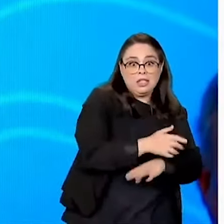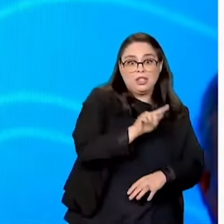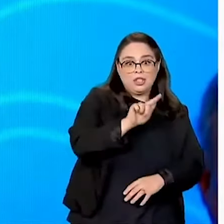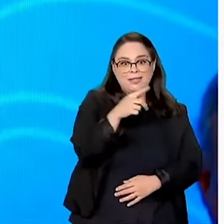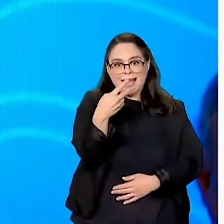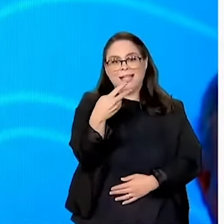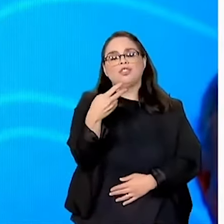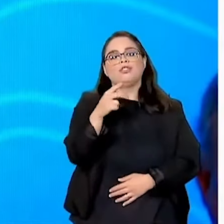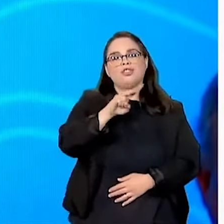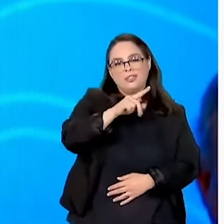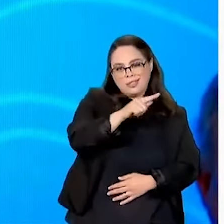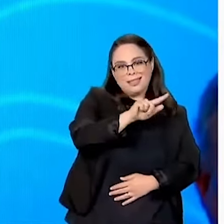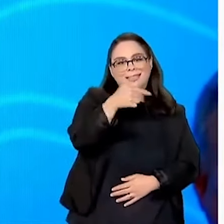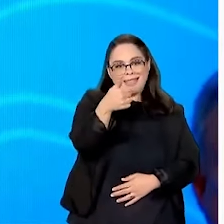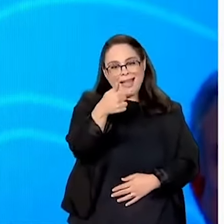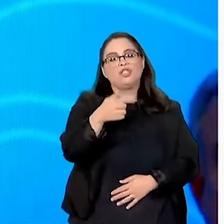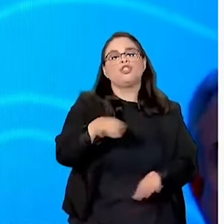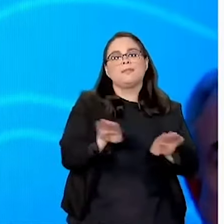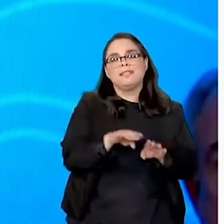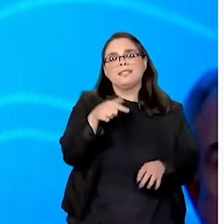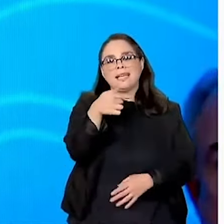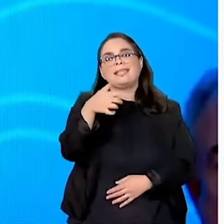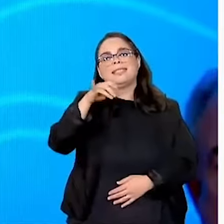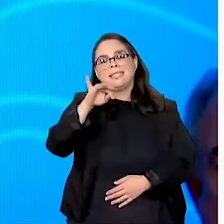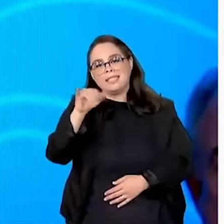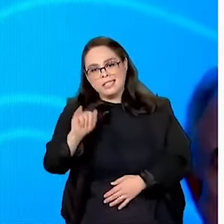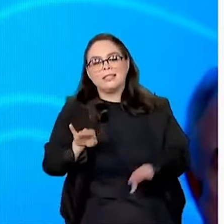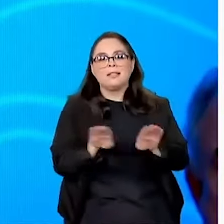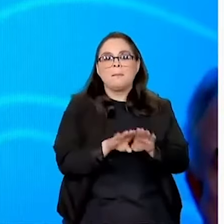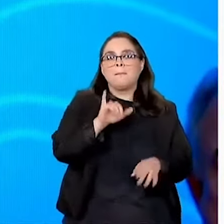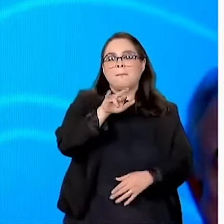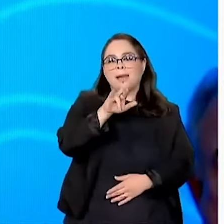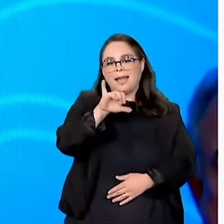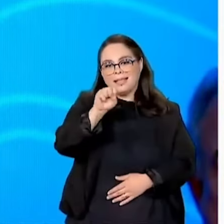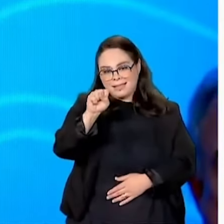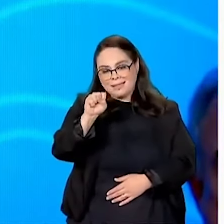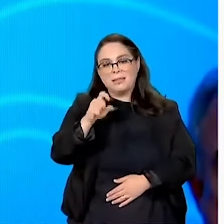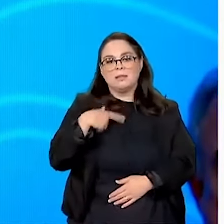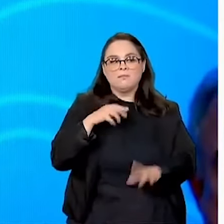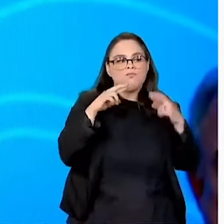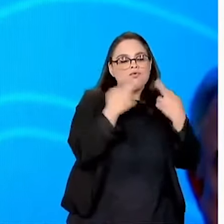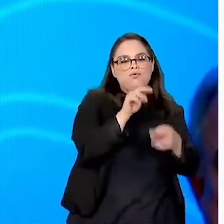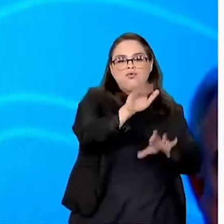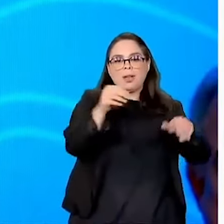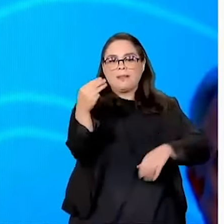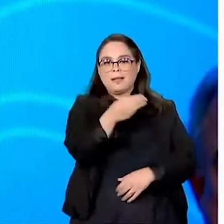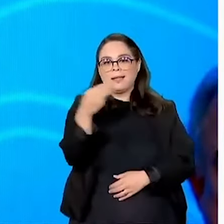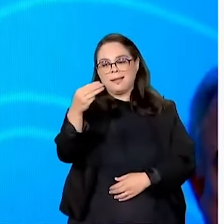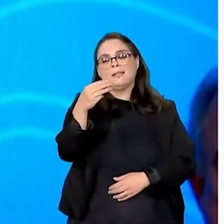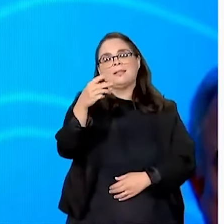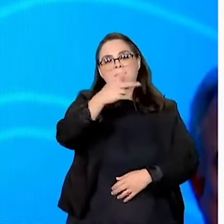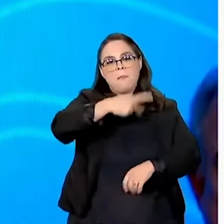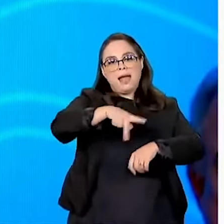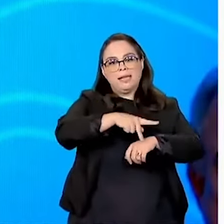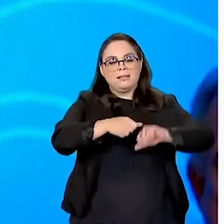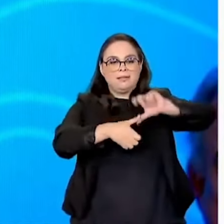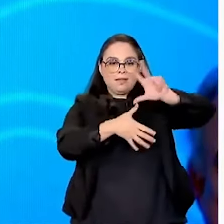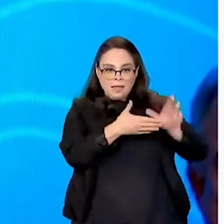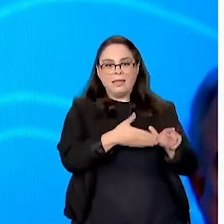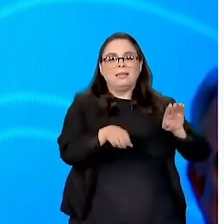já participei duas vezes do G5, já participei dos BRICS, já me reuni com 33 países da América Latina e